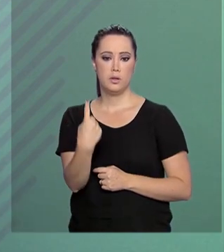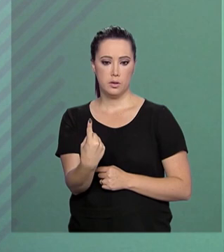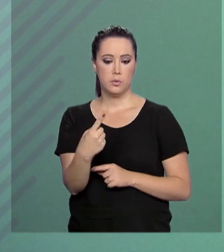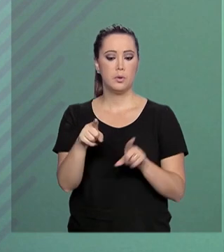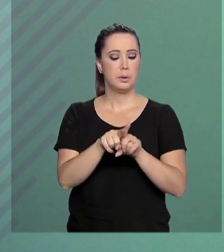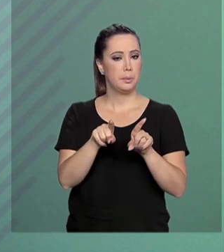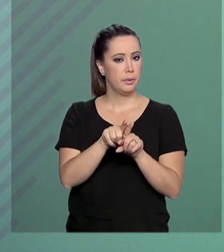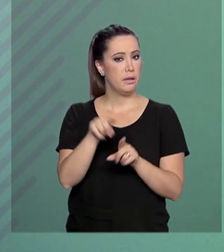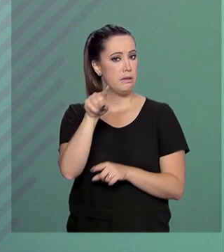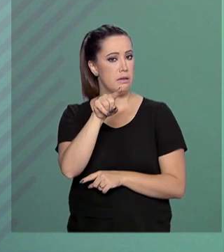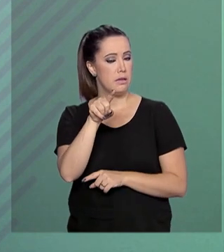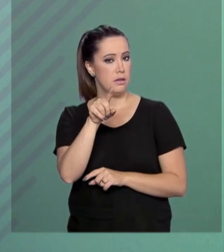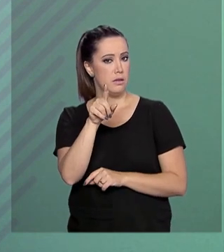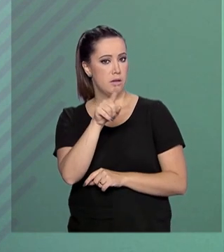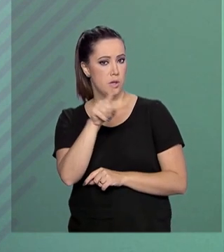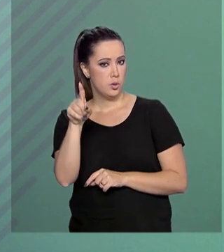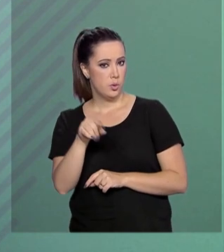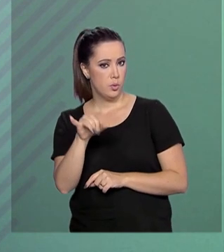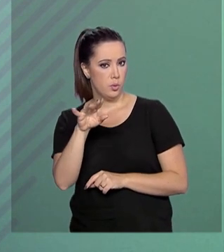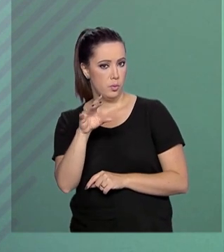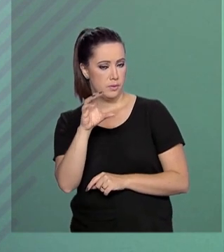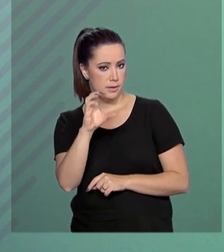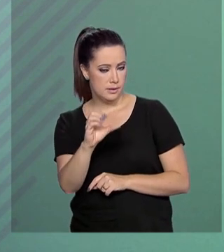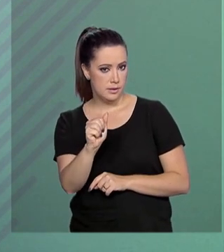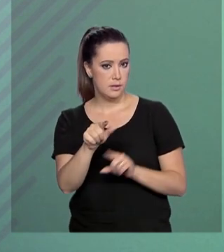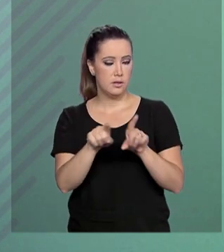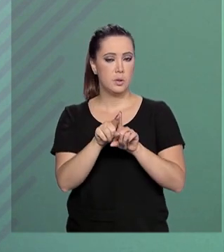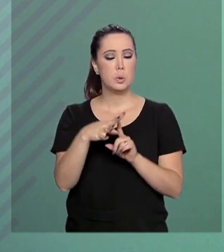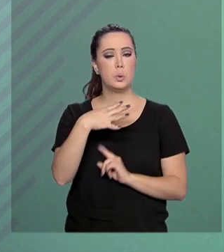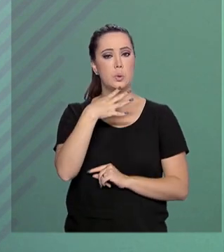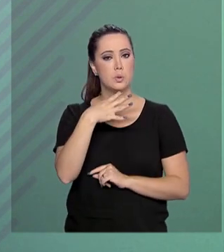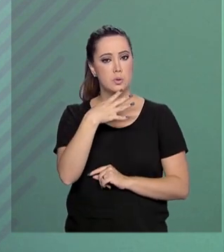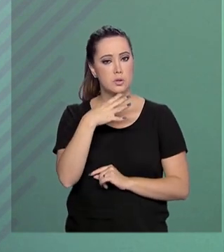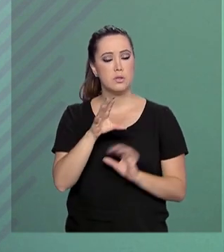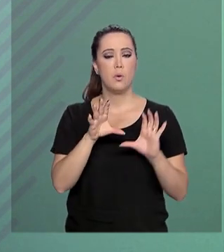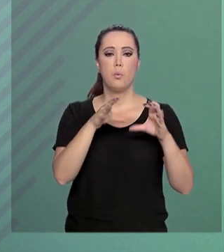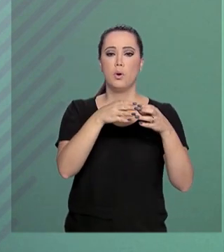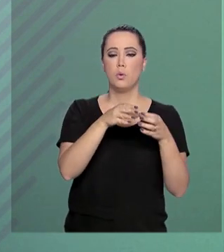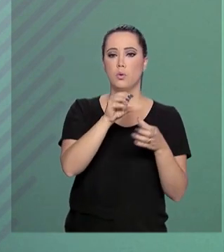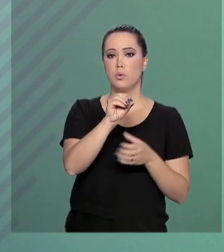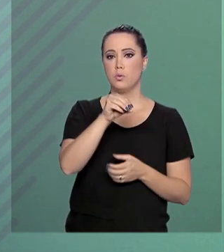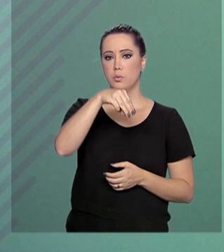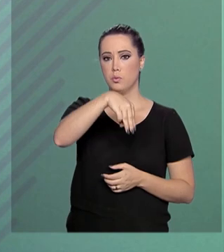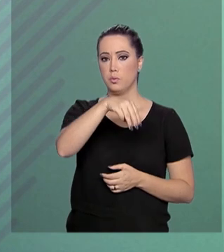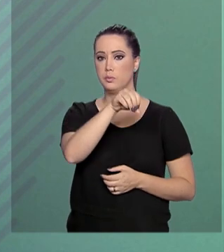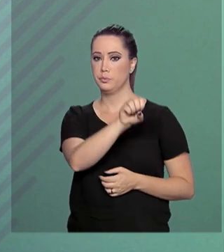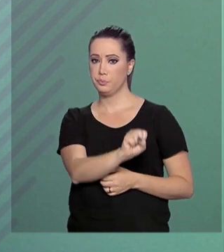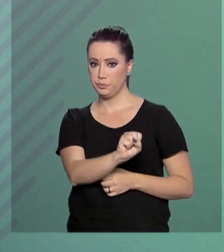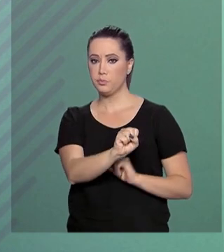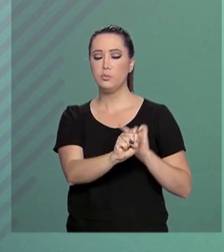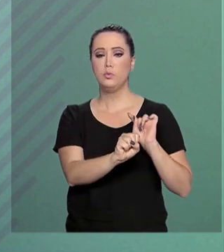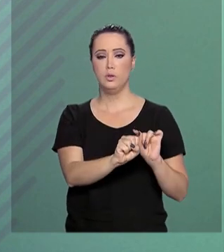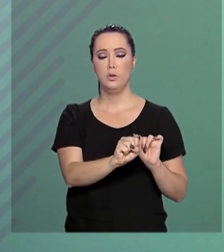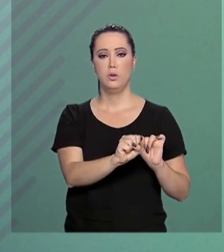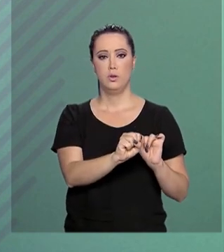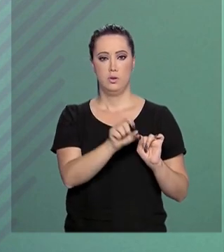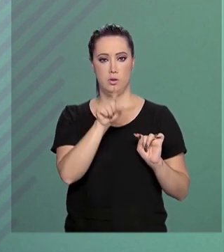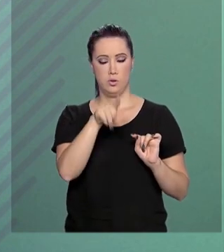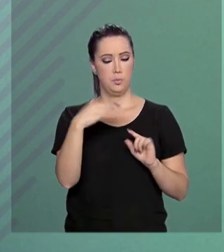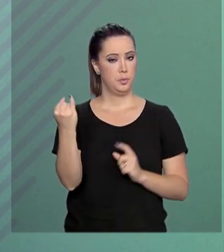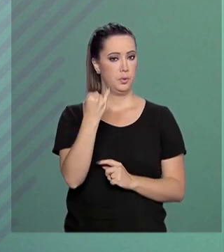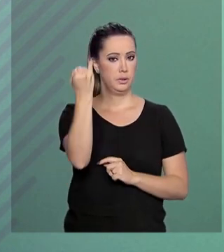Zika vírus, sendo, inclusive, reconhecido pela Organização Mundial de Saúde como